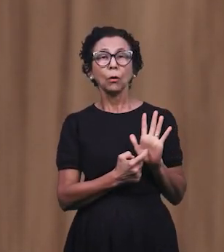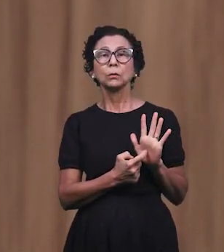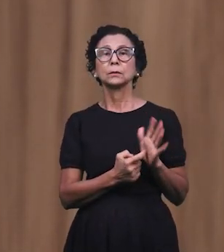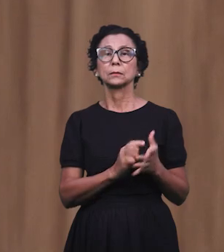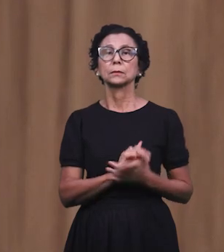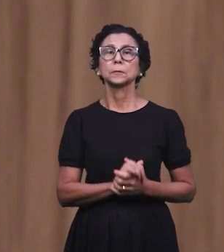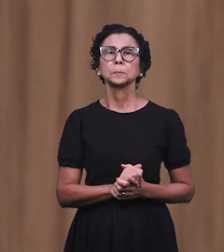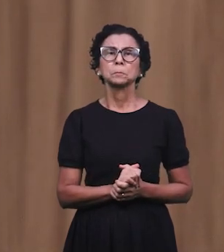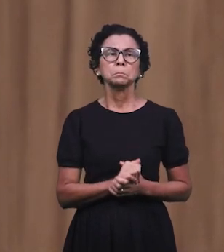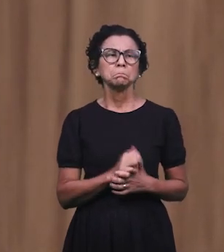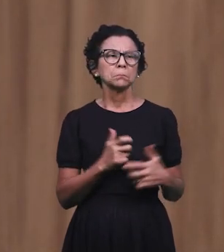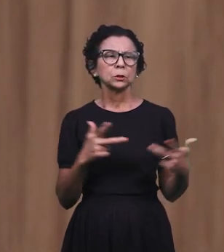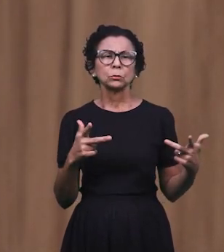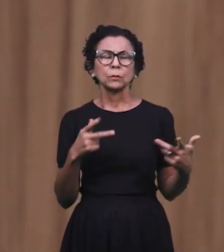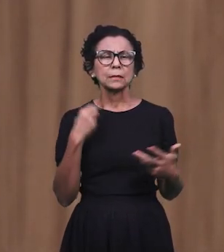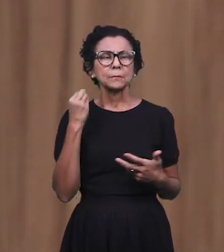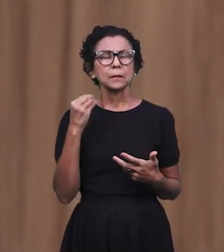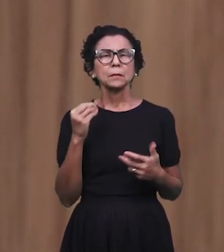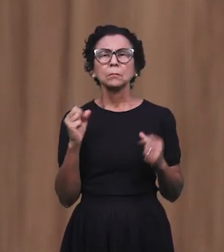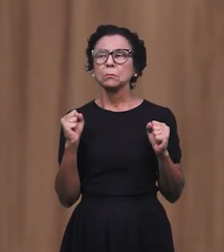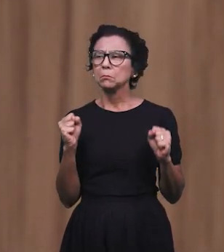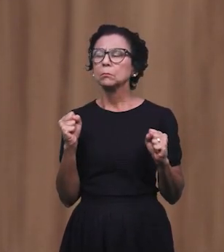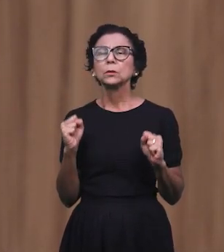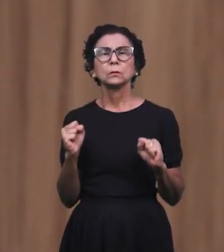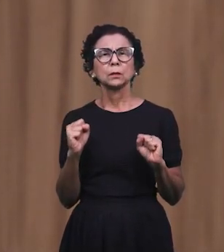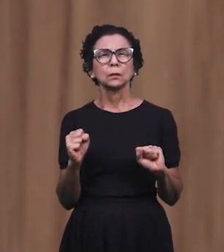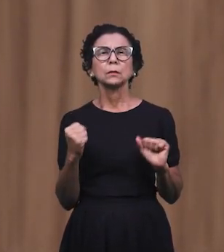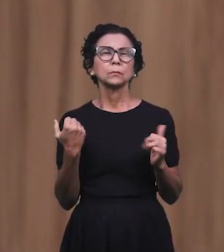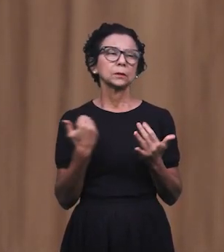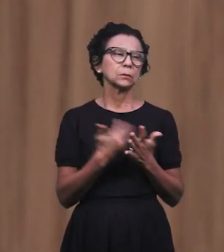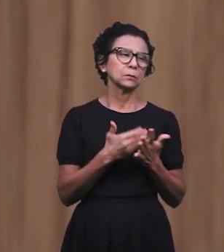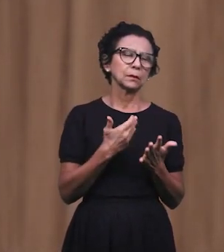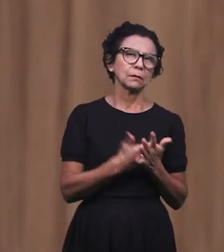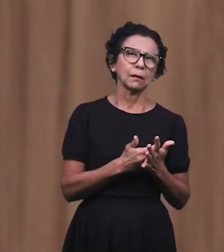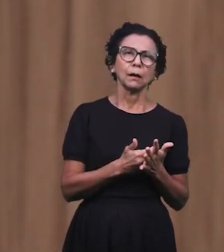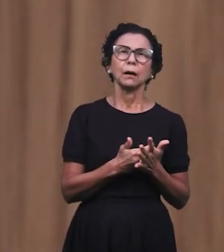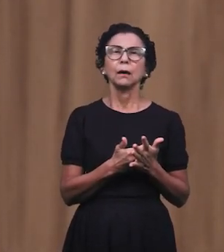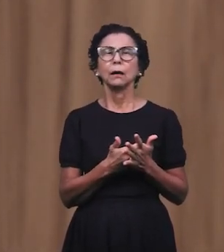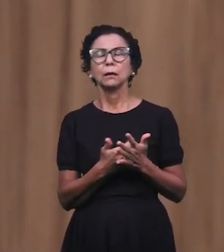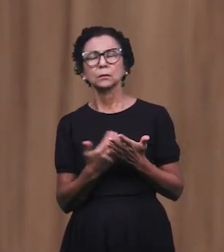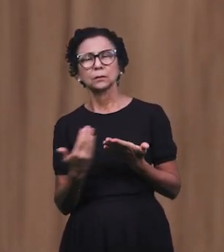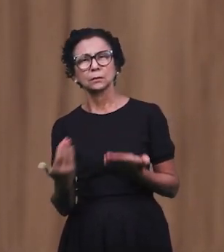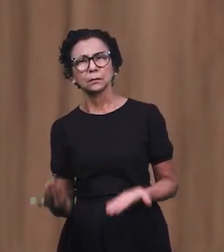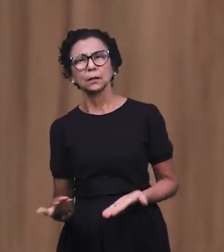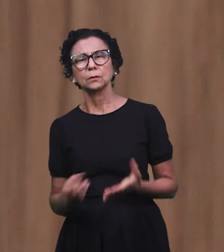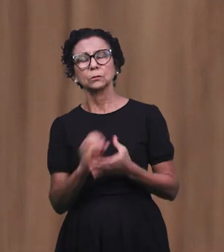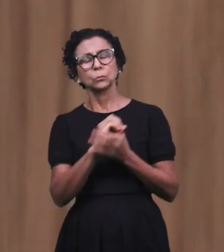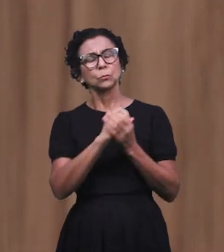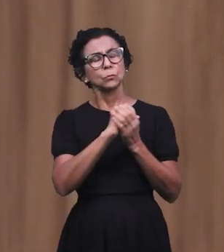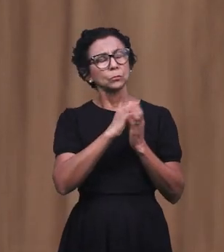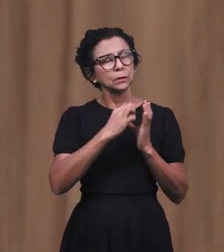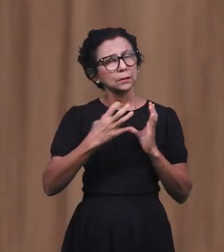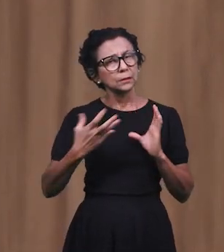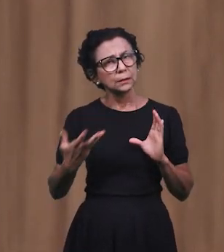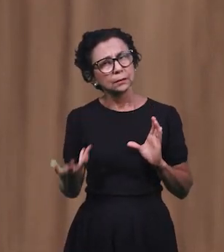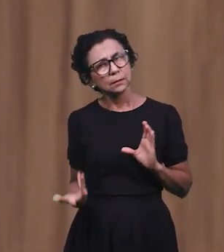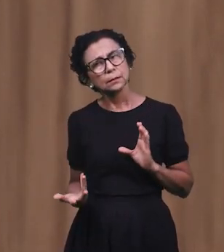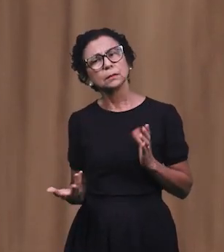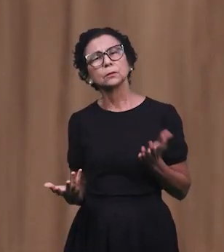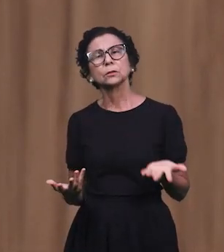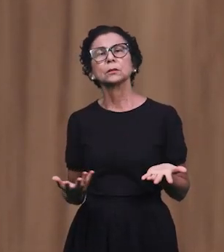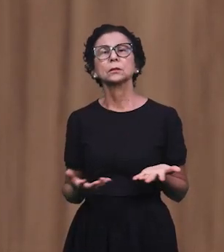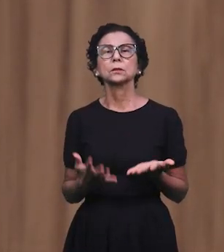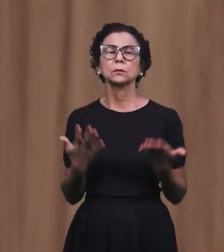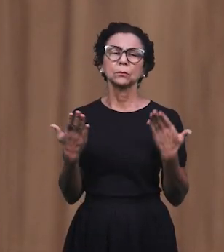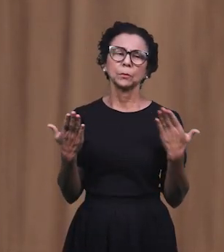onde há muitas abordagens, nós podemos estudá-las, né, abordando todos esses princípios, todas essas